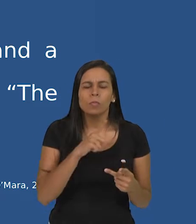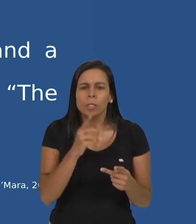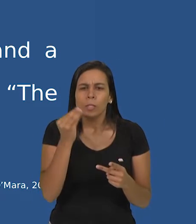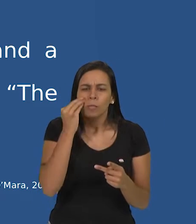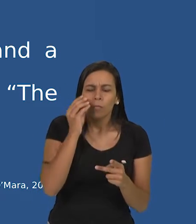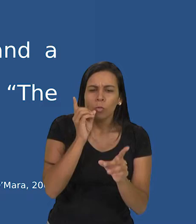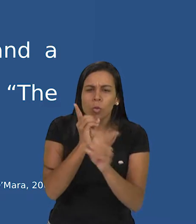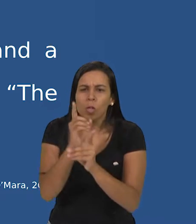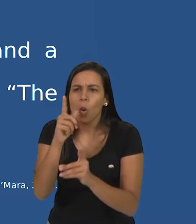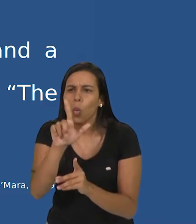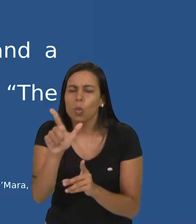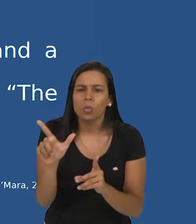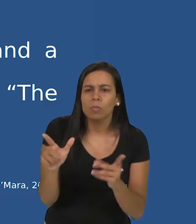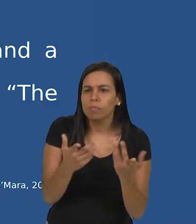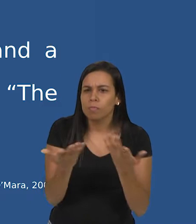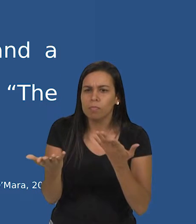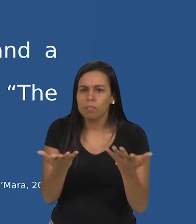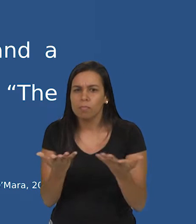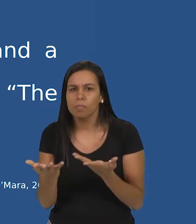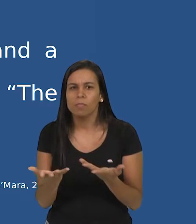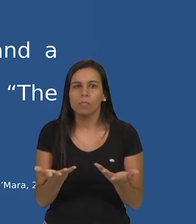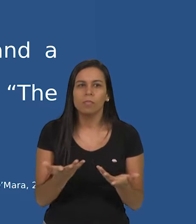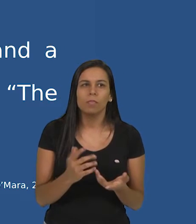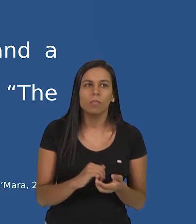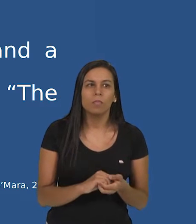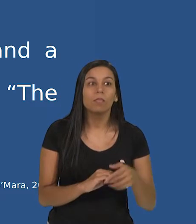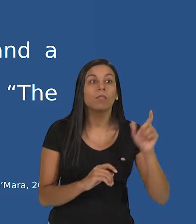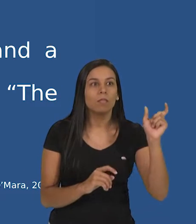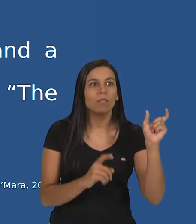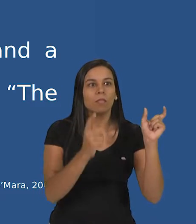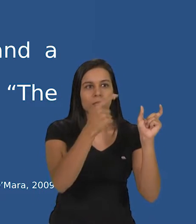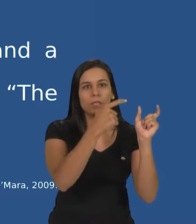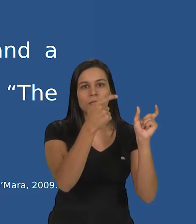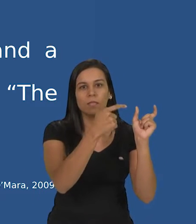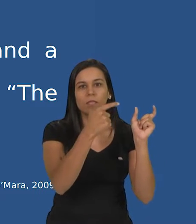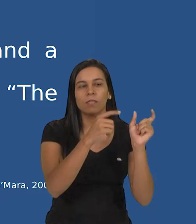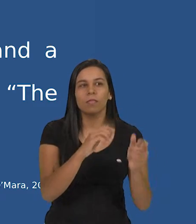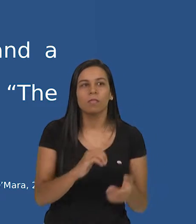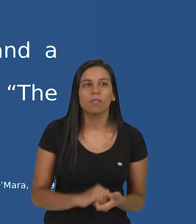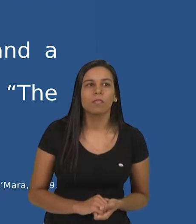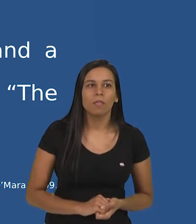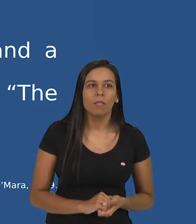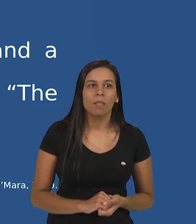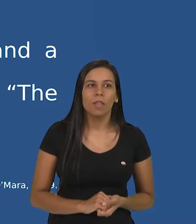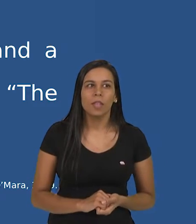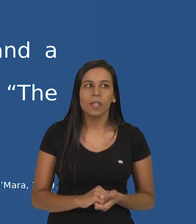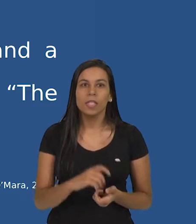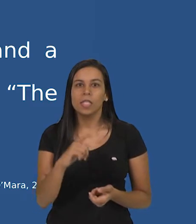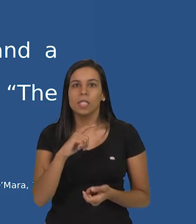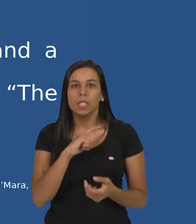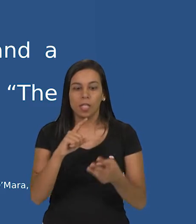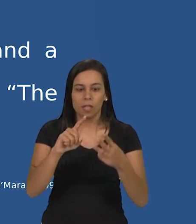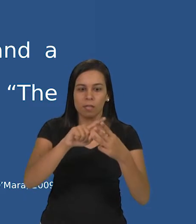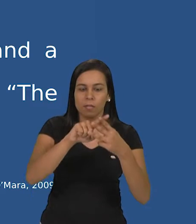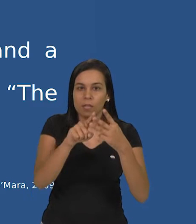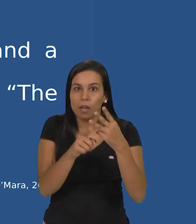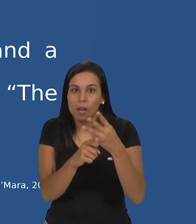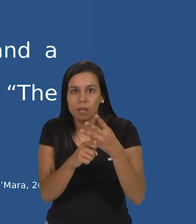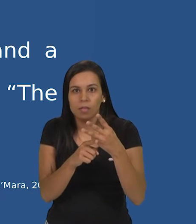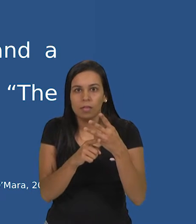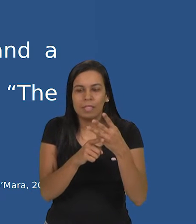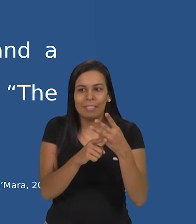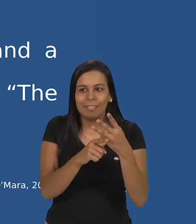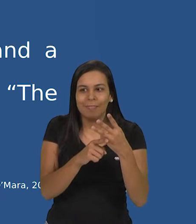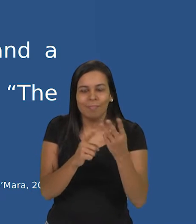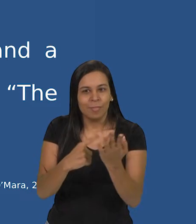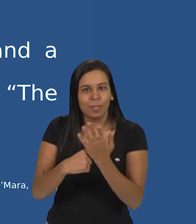não consegue achar mais, vai lá, para minute. Então eu tenho nesse texto apenas 3 cognatos, não vai me ajudar muito dessa vez